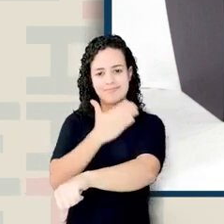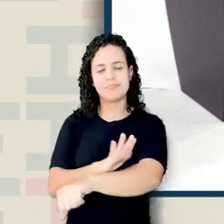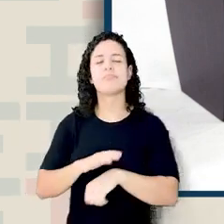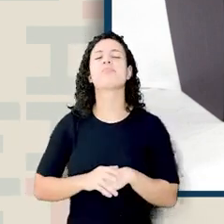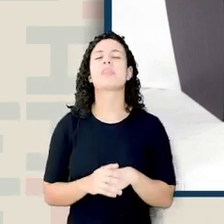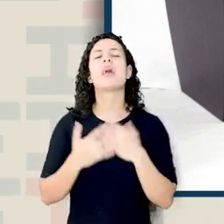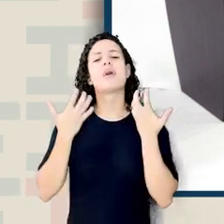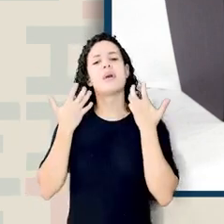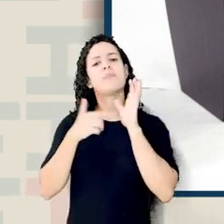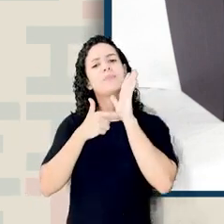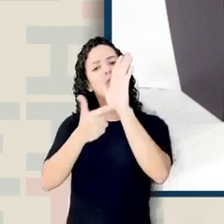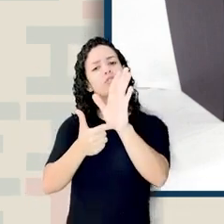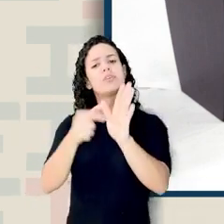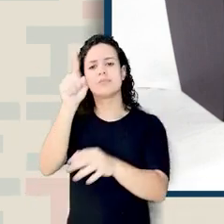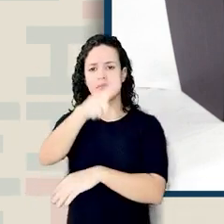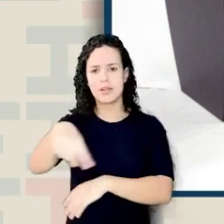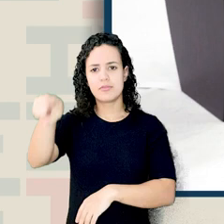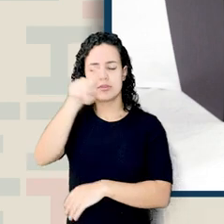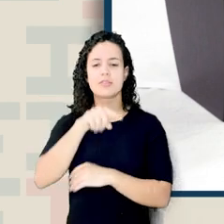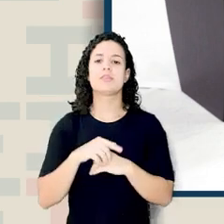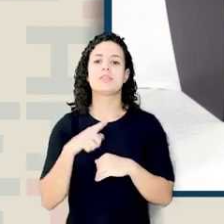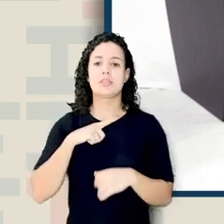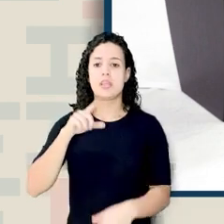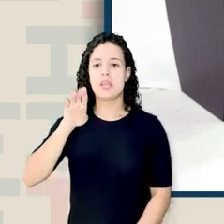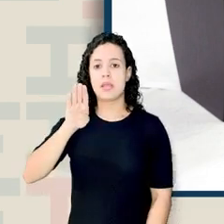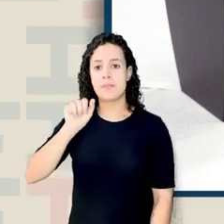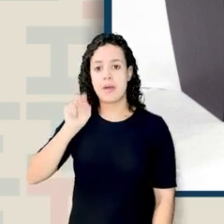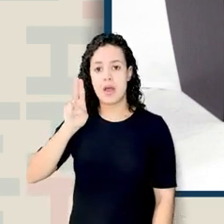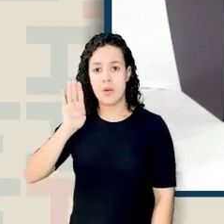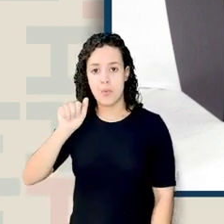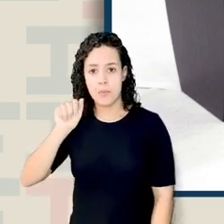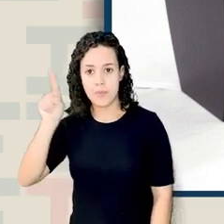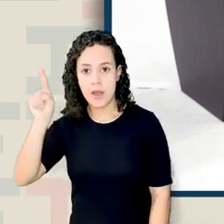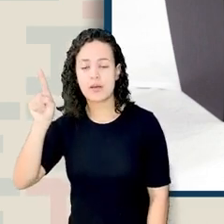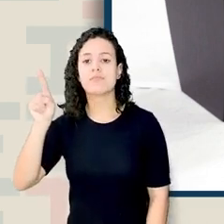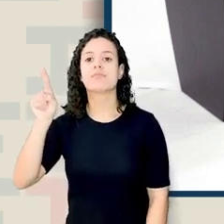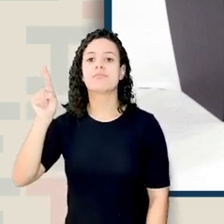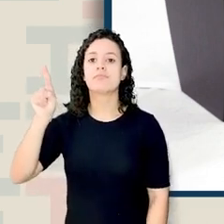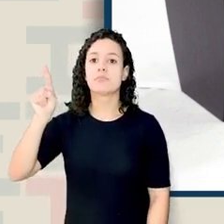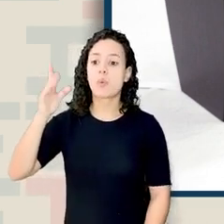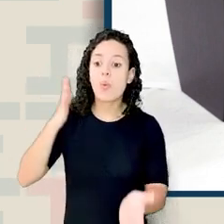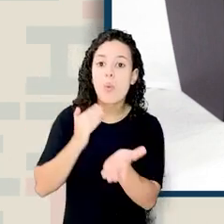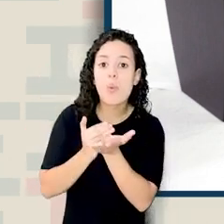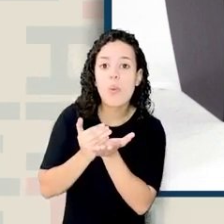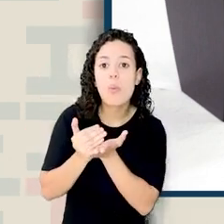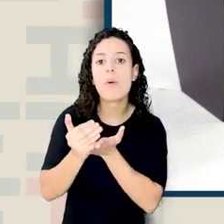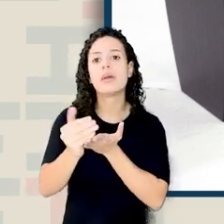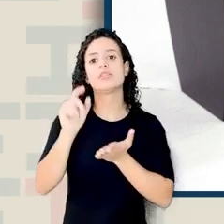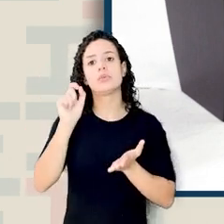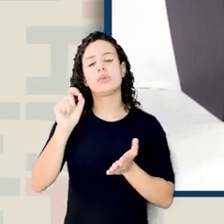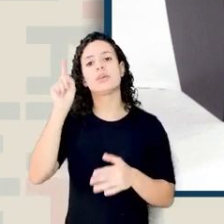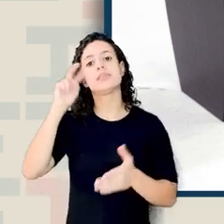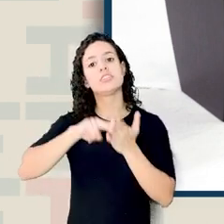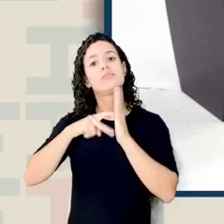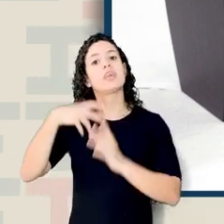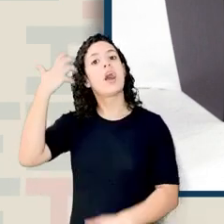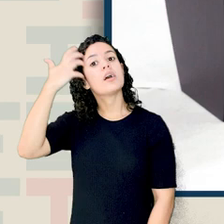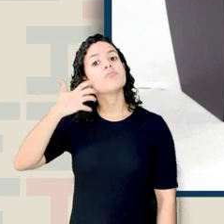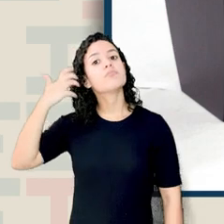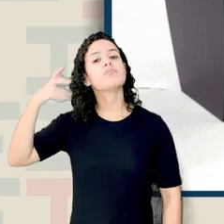vocês que a partir desse momento que o baobá entra, o toque de baobá entra, é o momento em que as loas